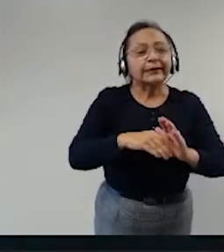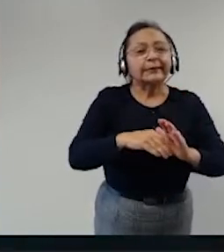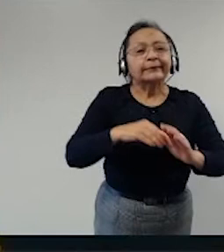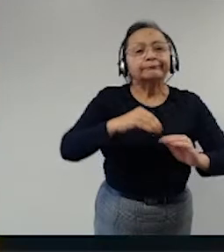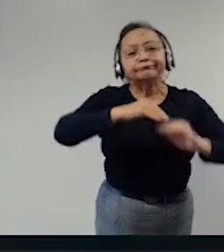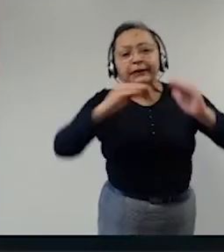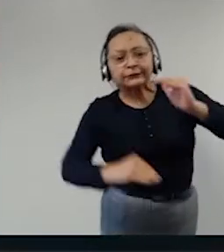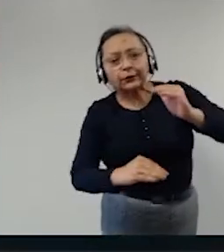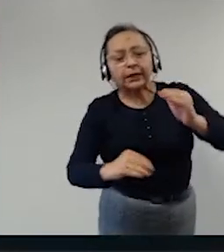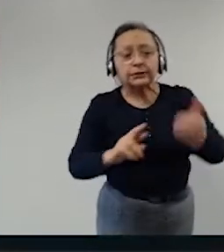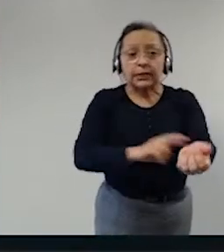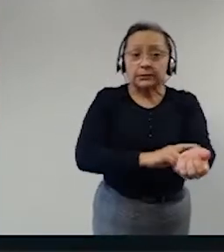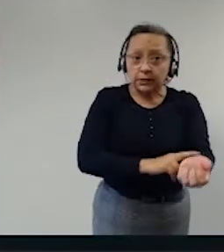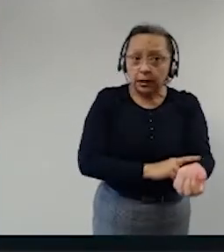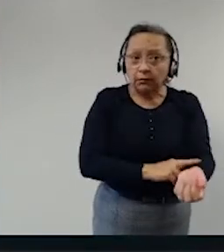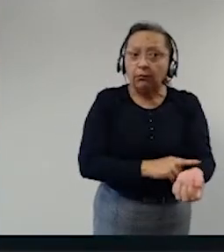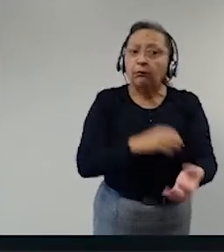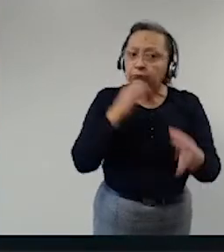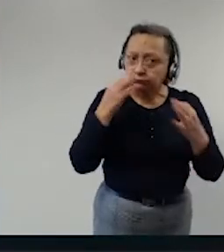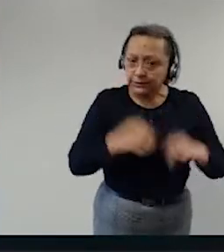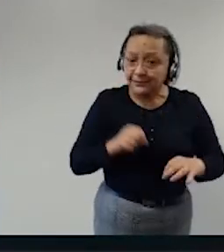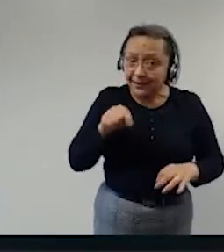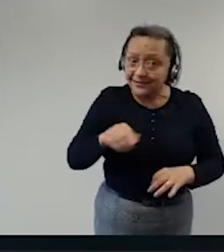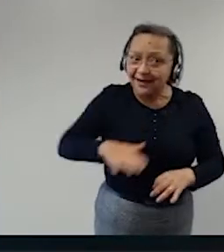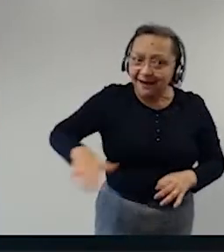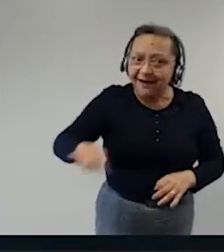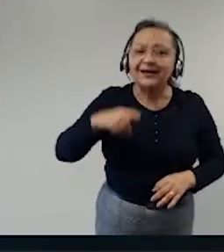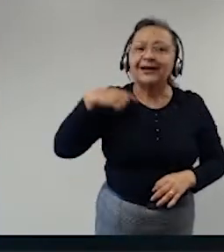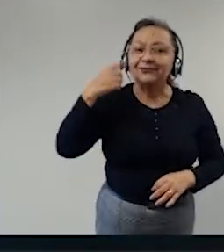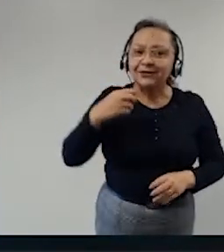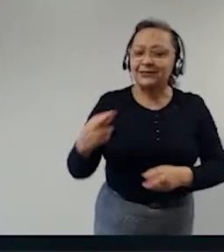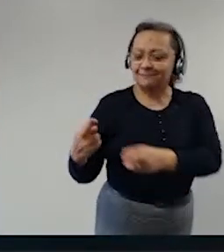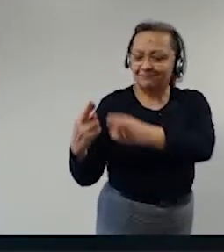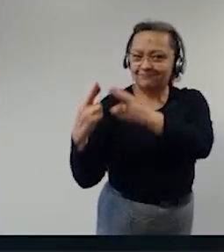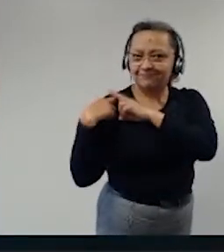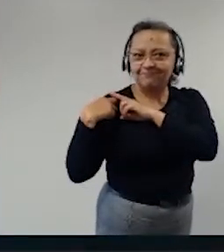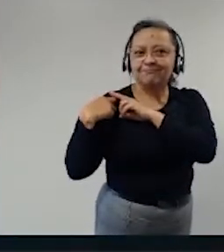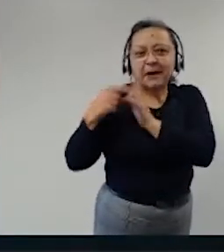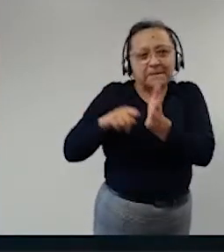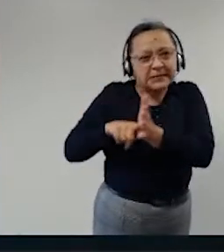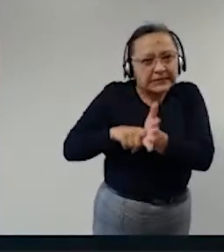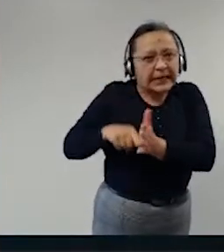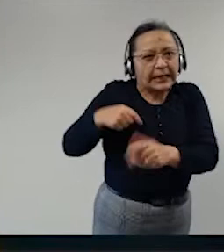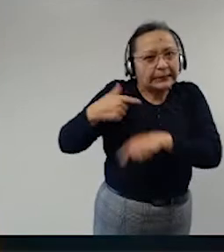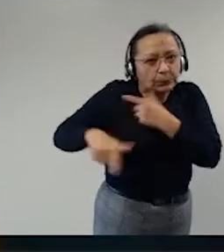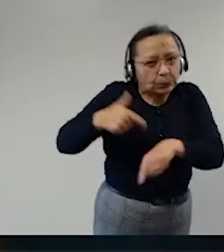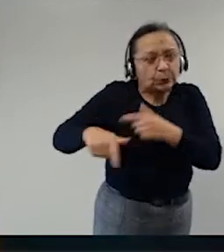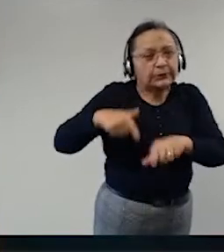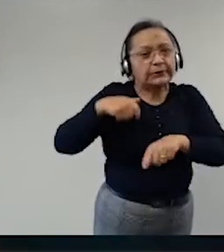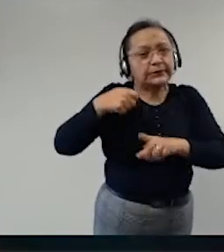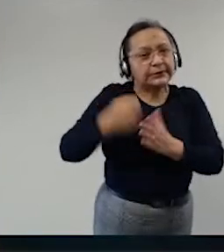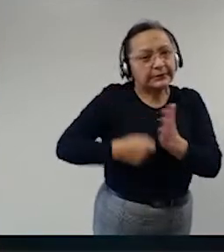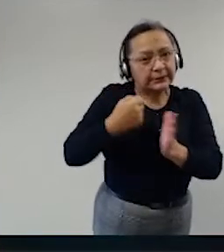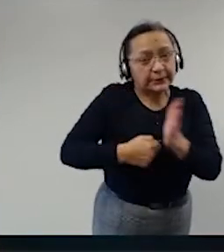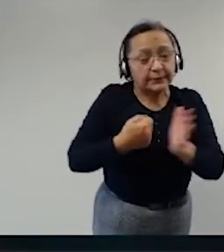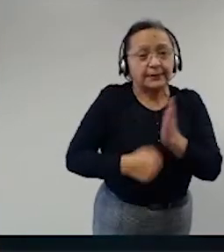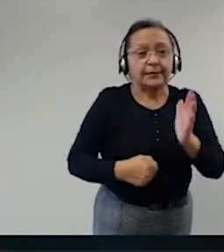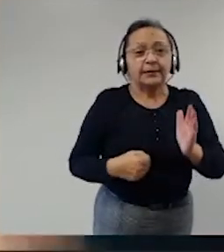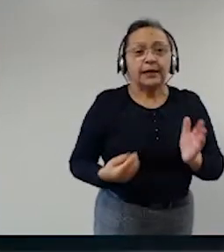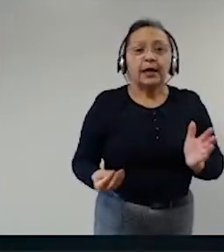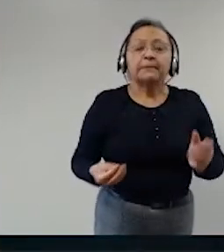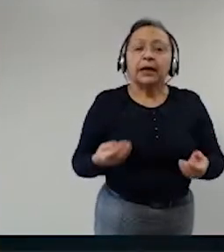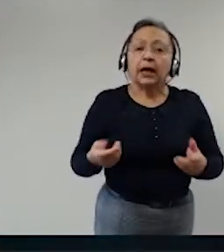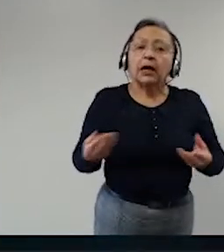advocacia com certeza pode trabalhar, porque eu trabalho nesse campo, de políticas de diversidade,